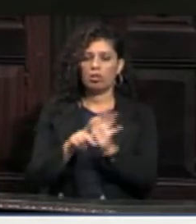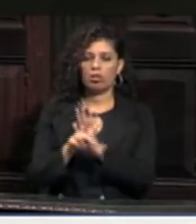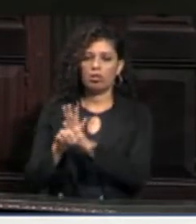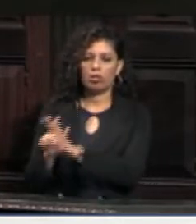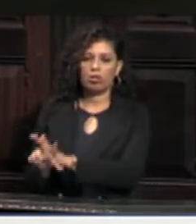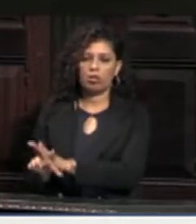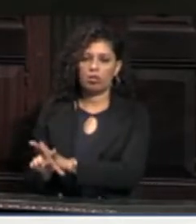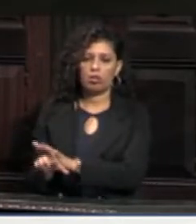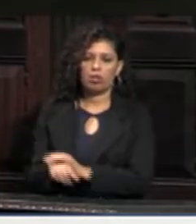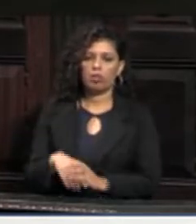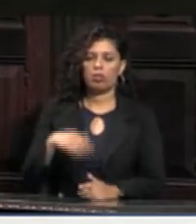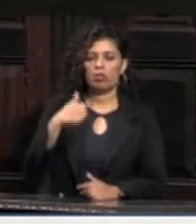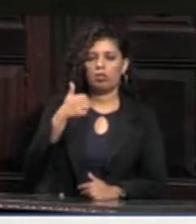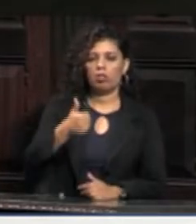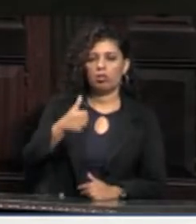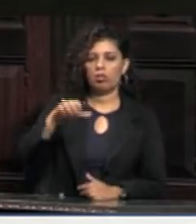PL